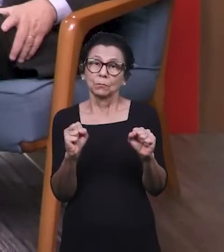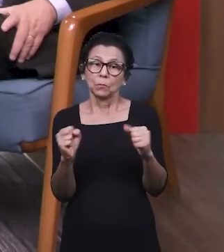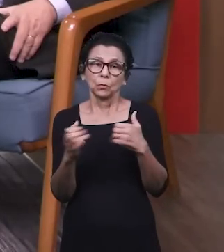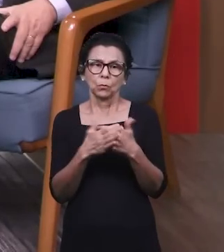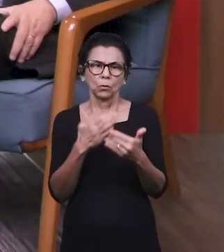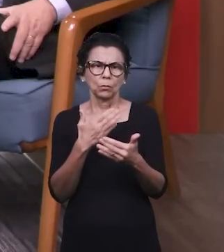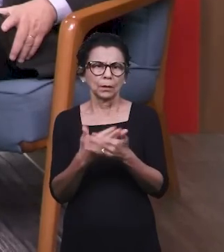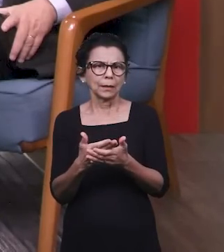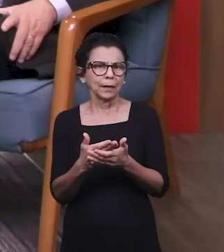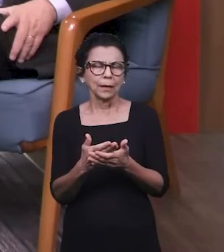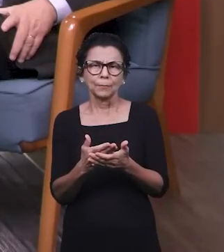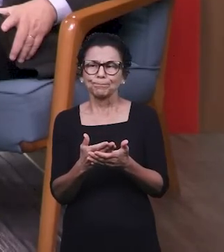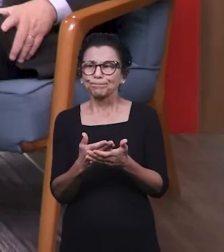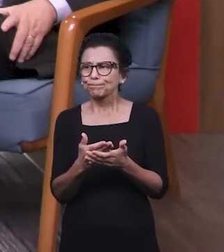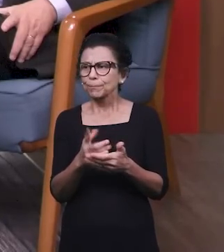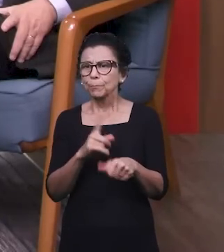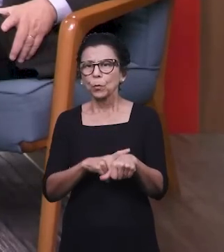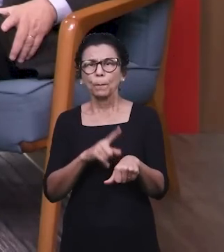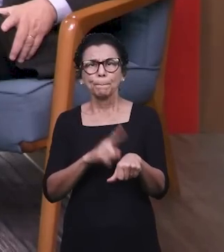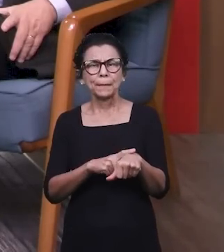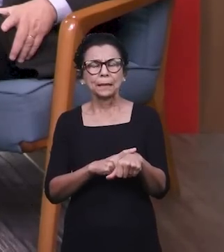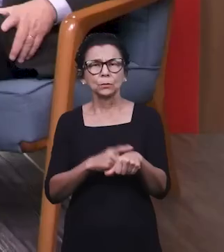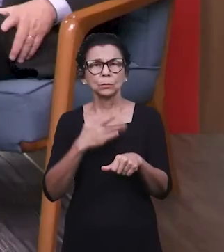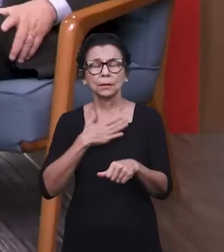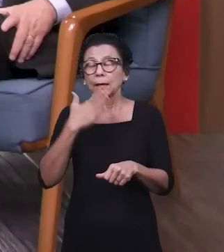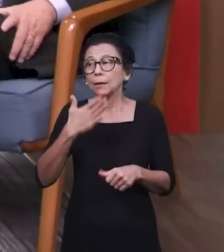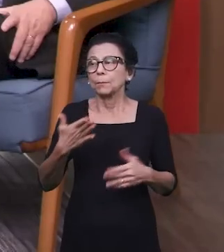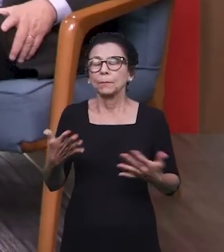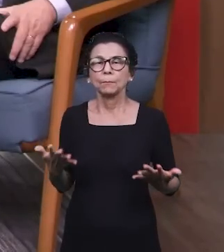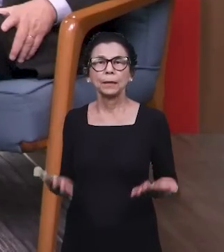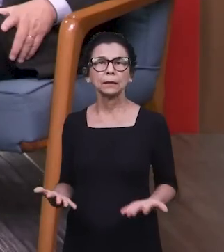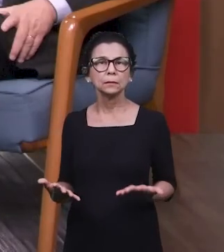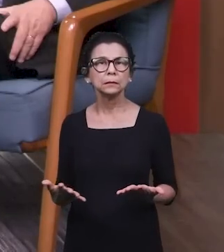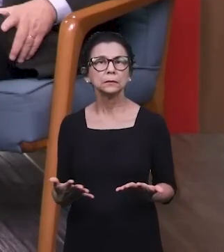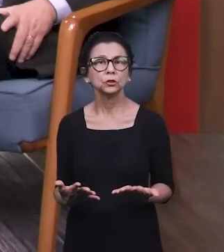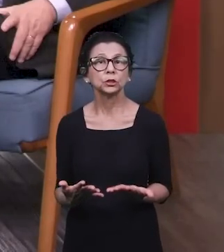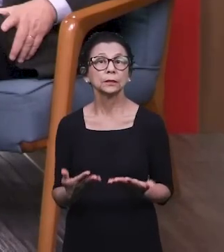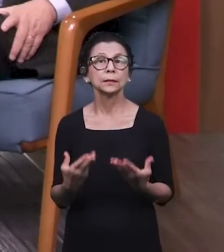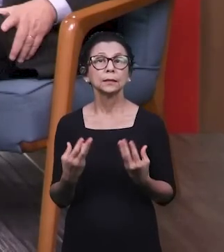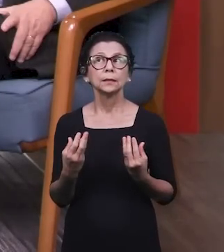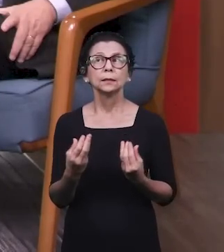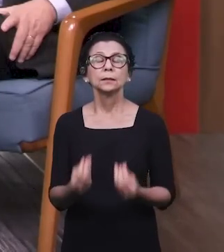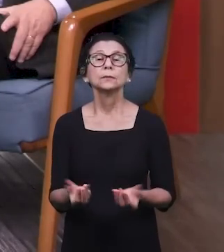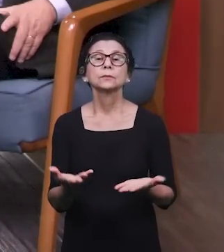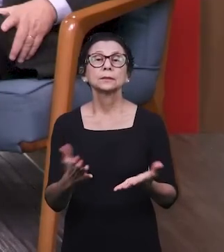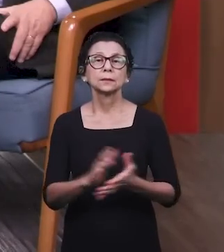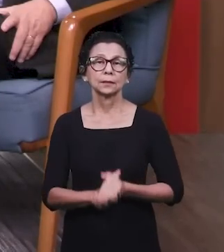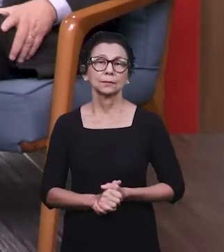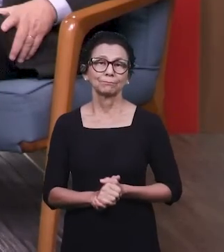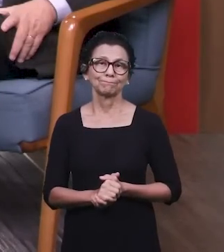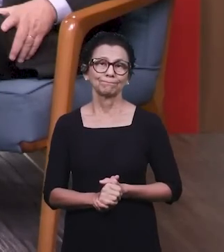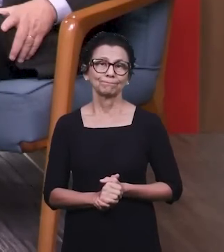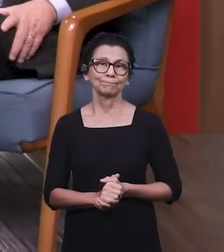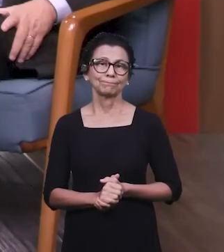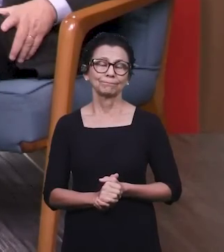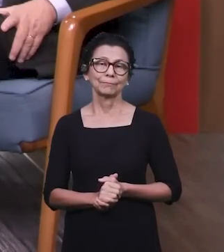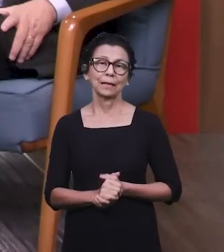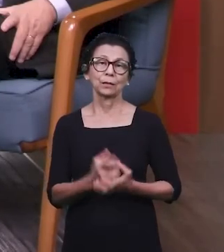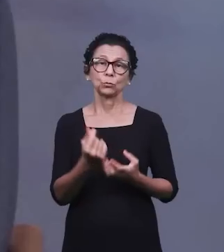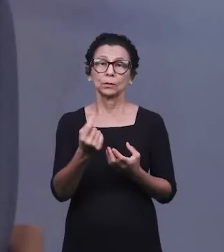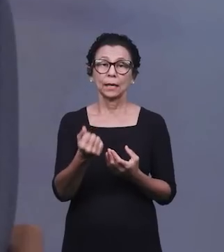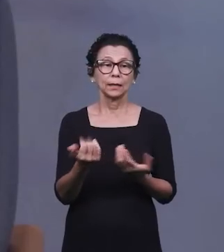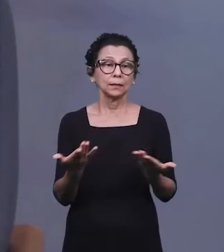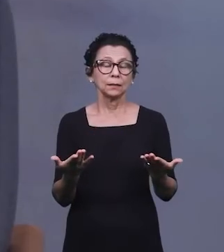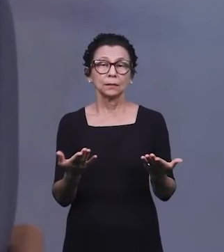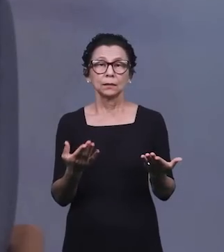venha acontecer de imprevisto na sua vida e que possa te tirar da sua segurança, da sua saúde financeira. Então é